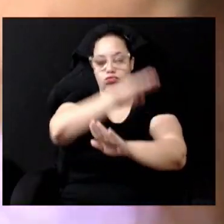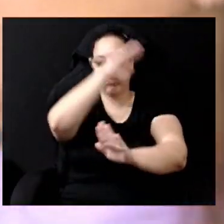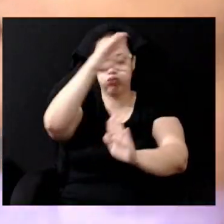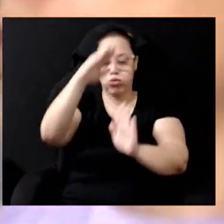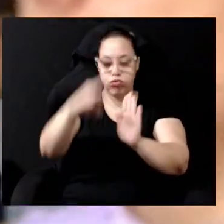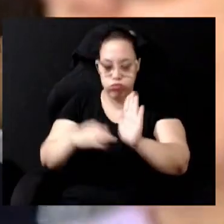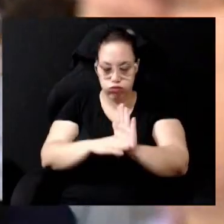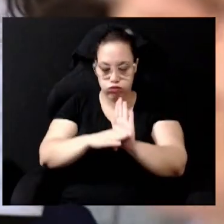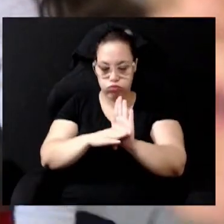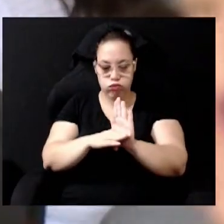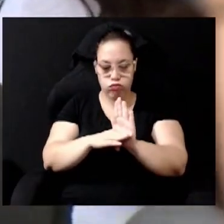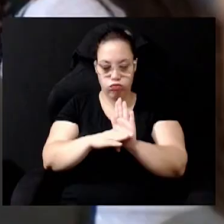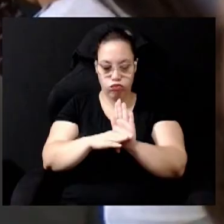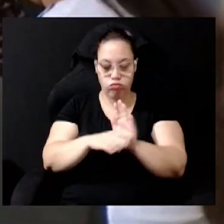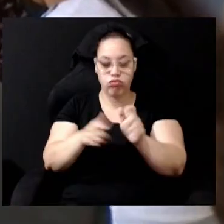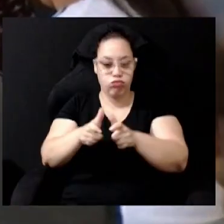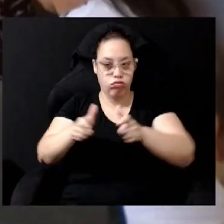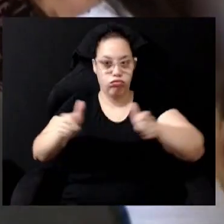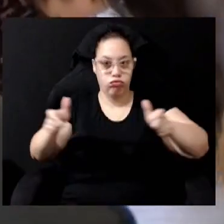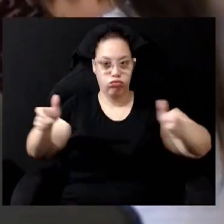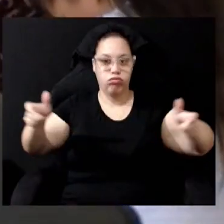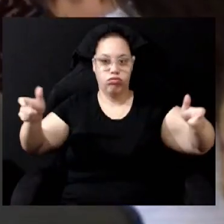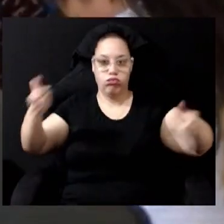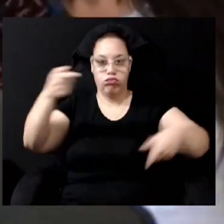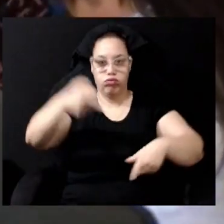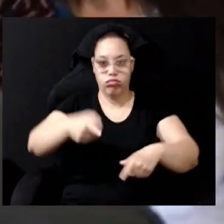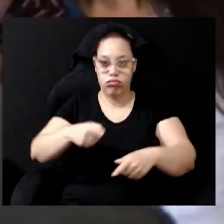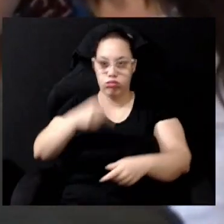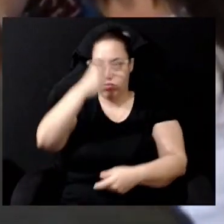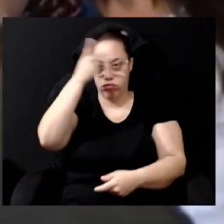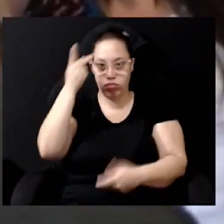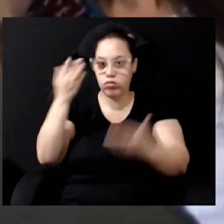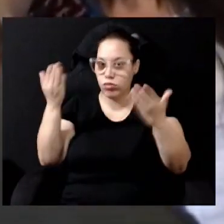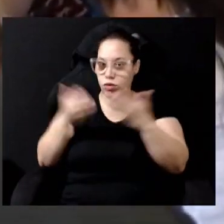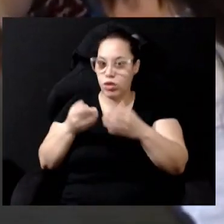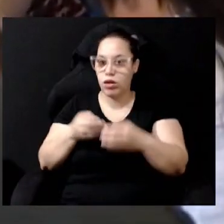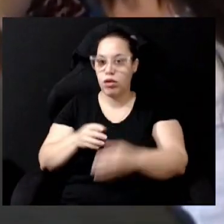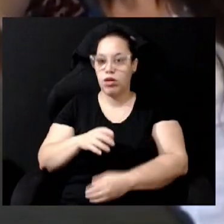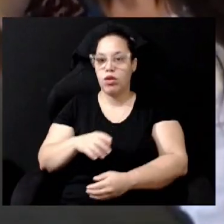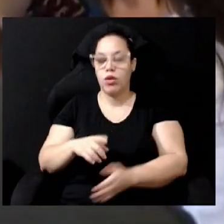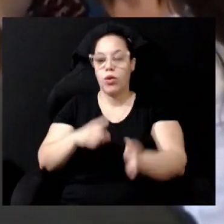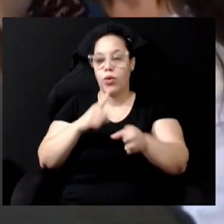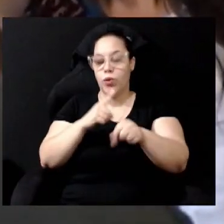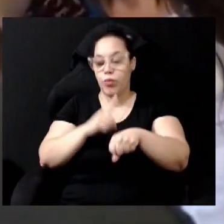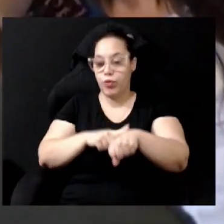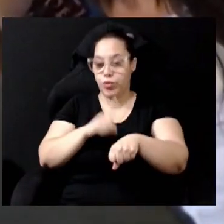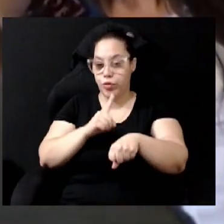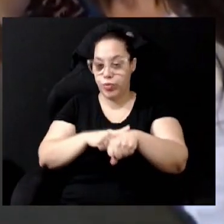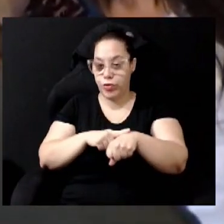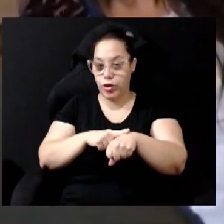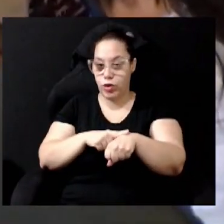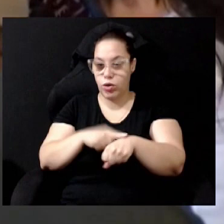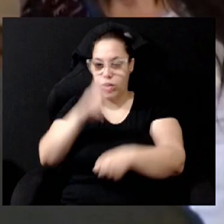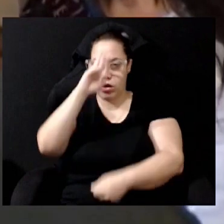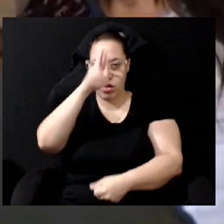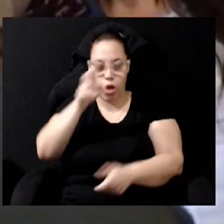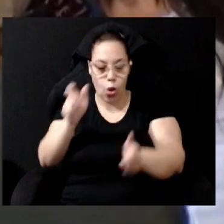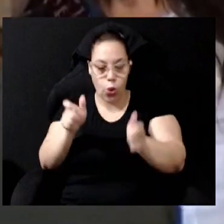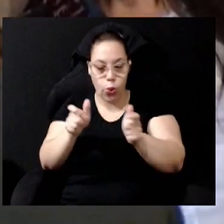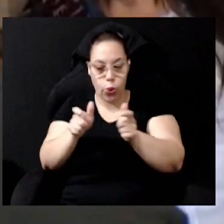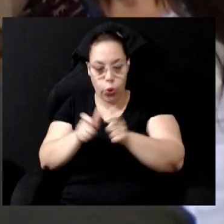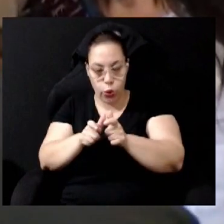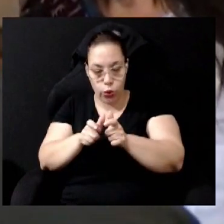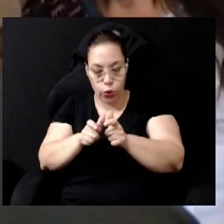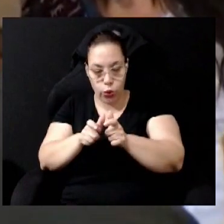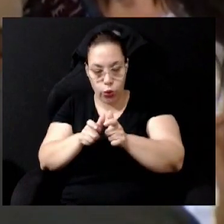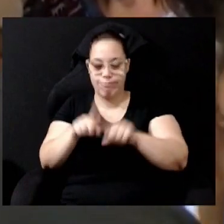volume bem grande de pessoas aqui. Hoje, nesse horário, é o horário de almoço, então dá uma diminuída. Mas mesmo assim a